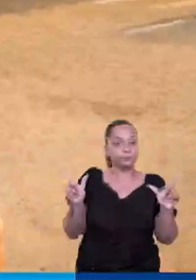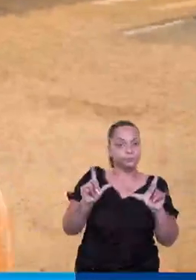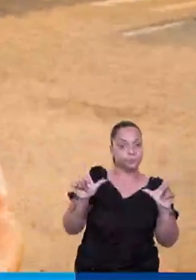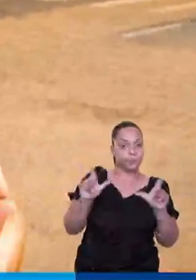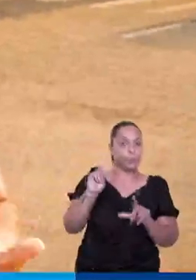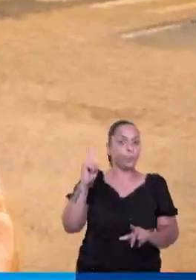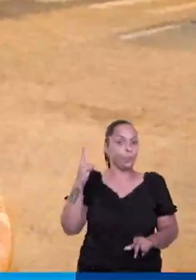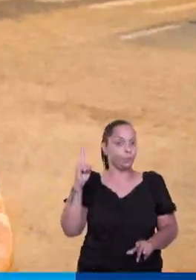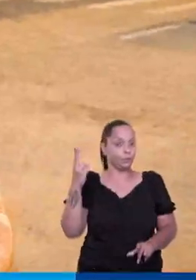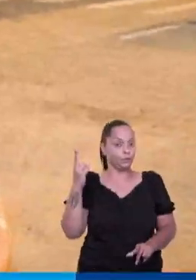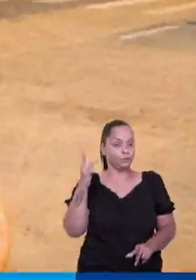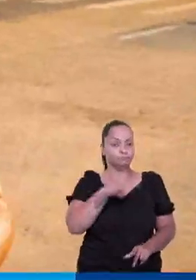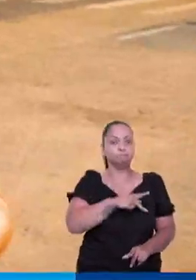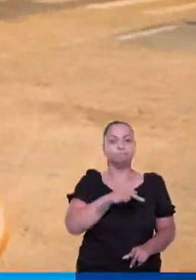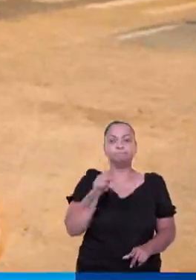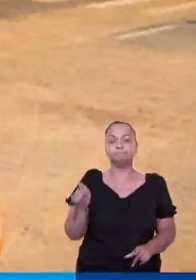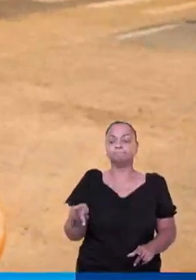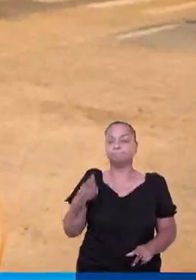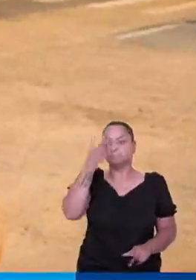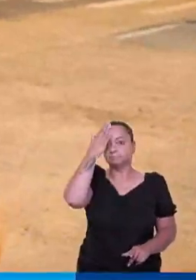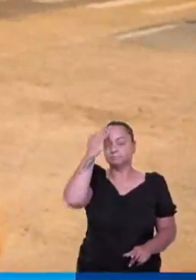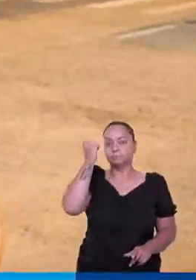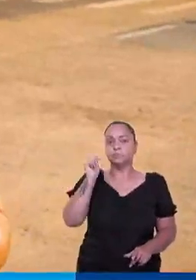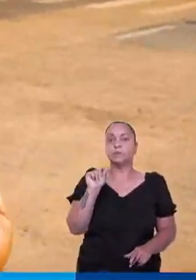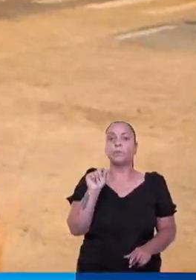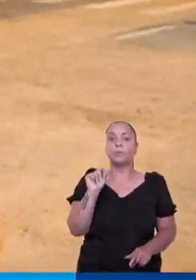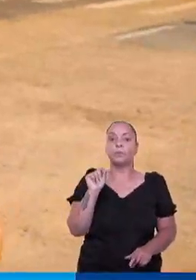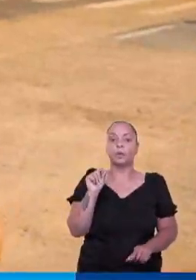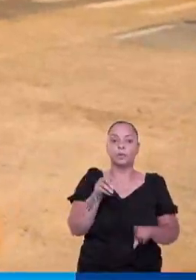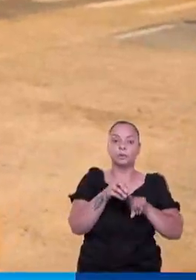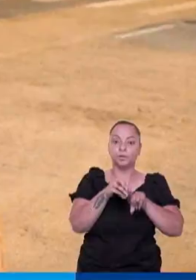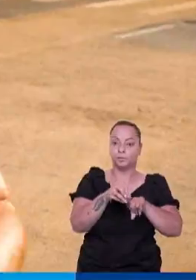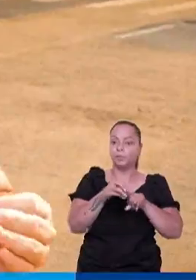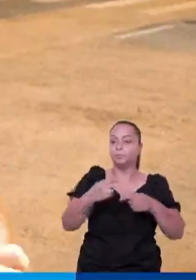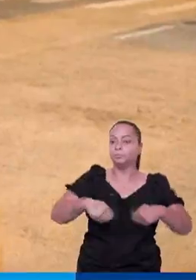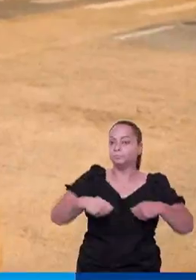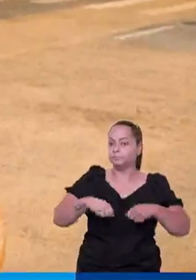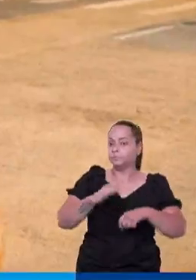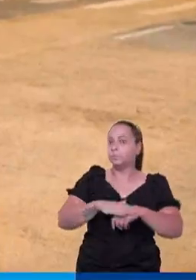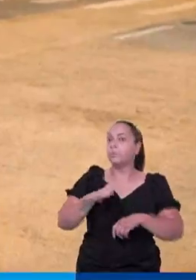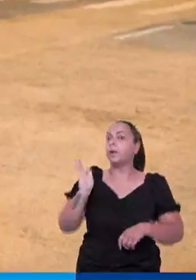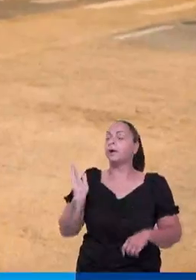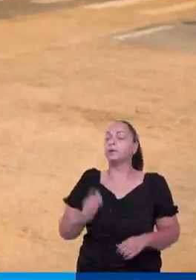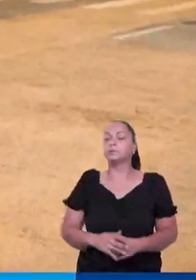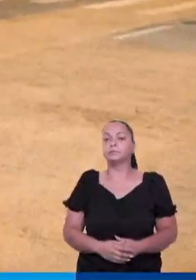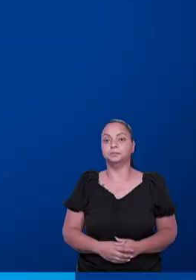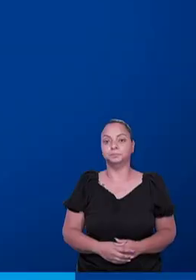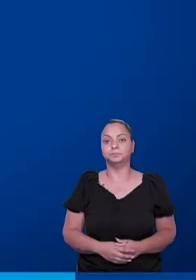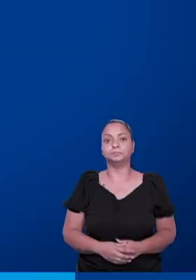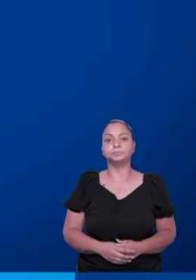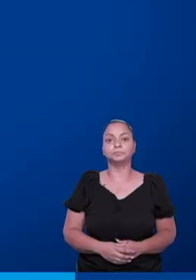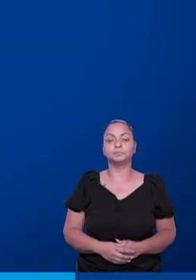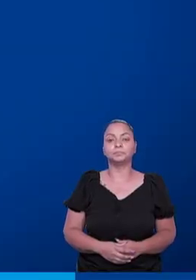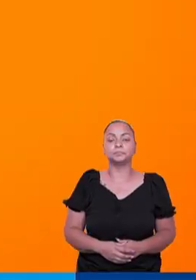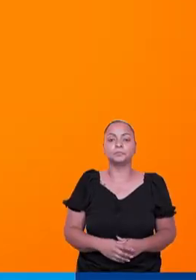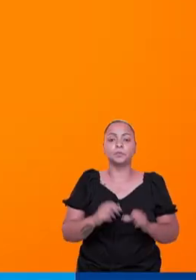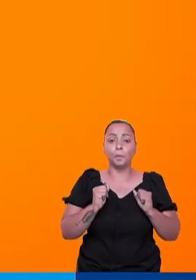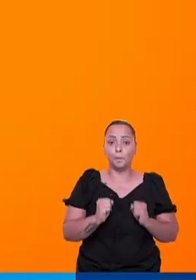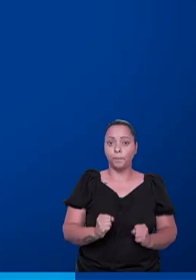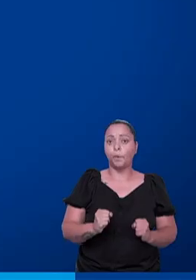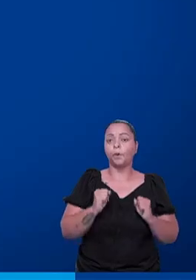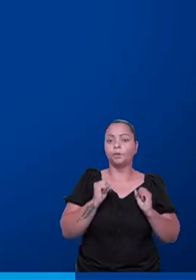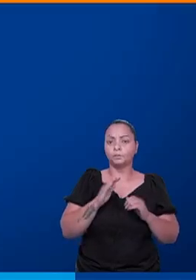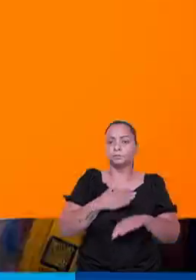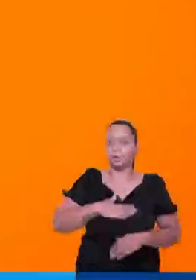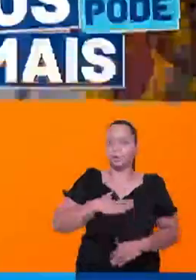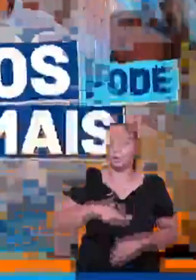Começa agora o programa do Ulisses, o prefeito que sabe que o transporte de Poços merece muito mais. Poços pode muito